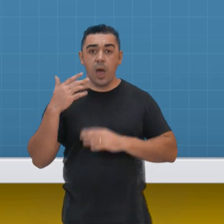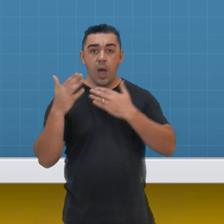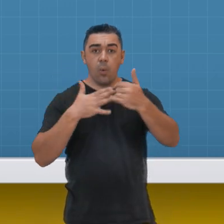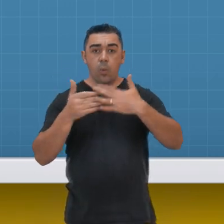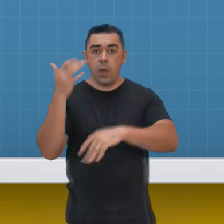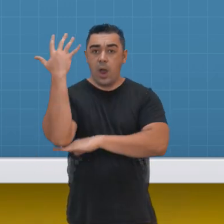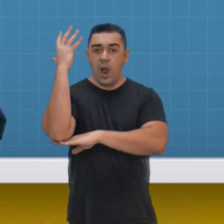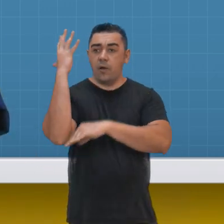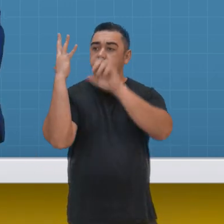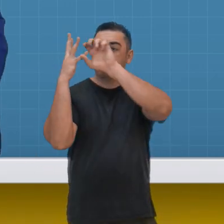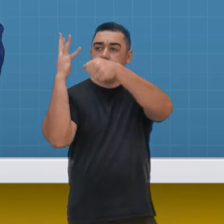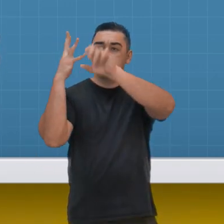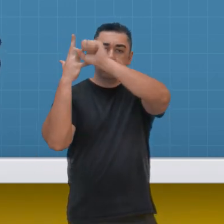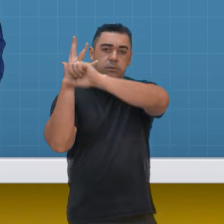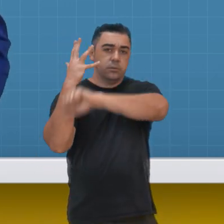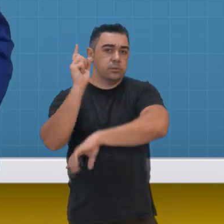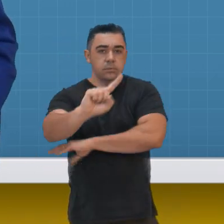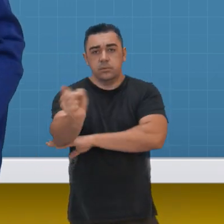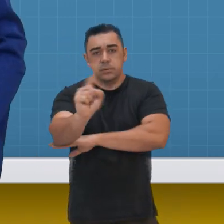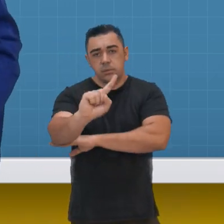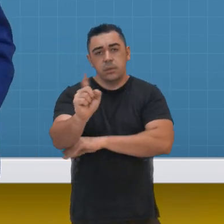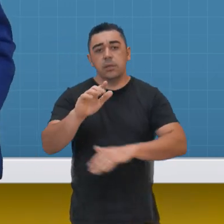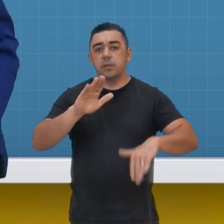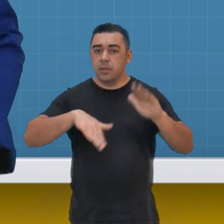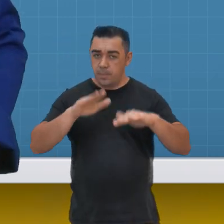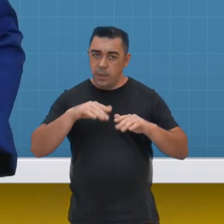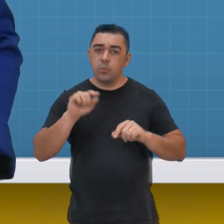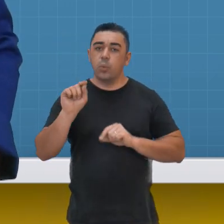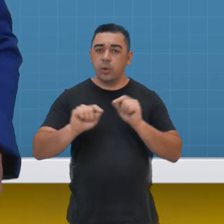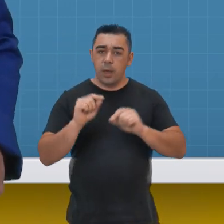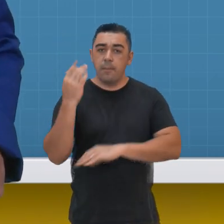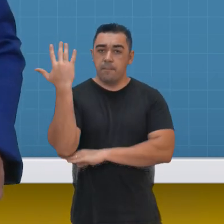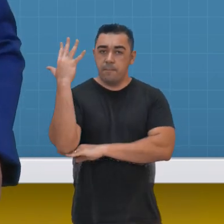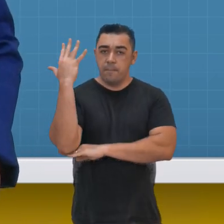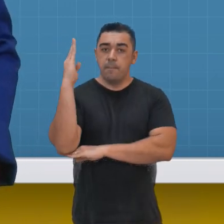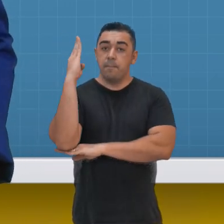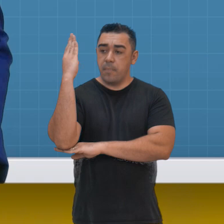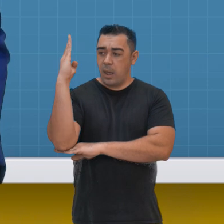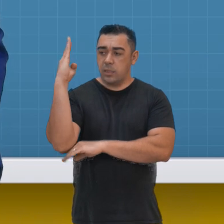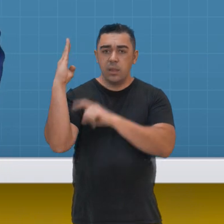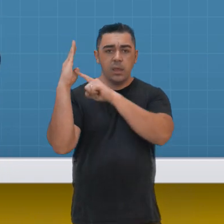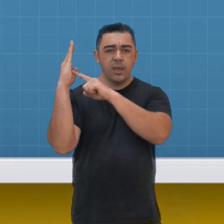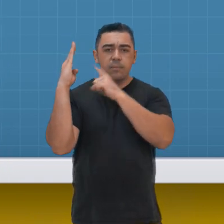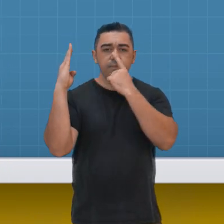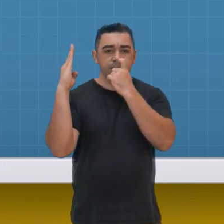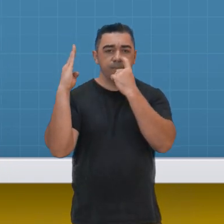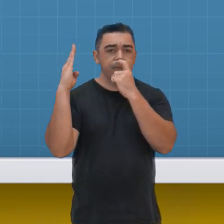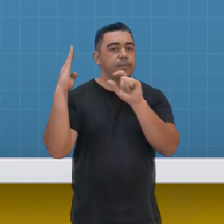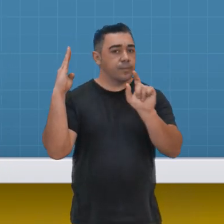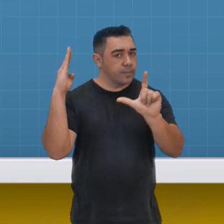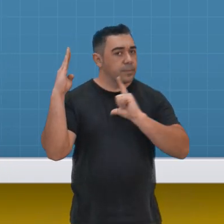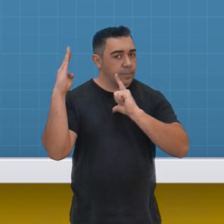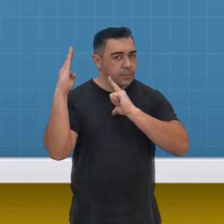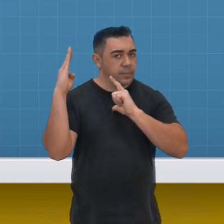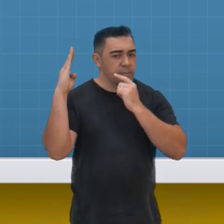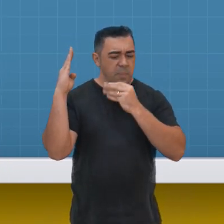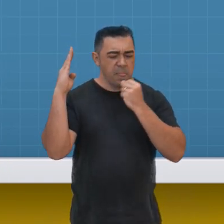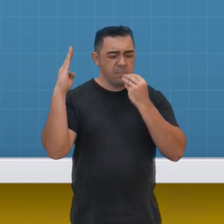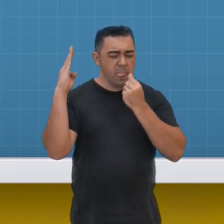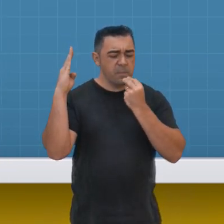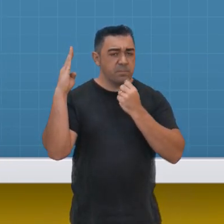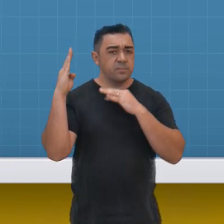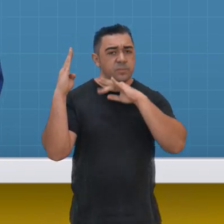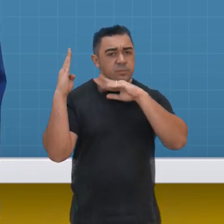cortei um pedaço lá e vou. Não, dependendo da madeira, aquilo solta cheiro, solta um